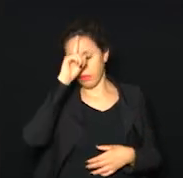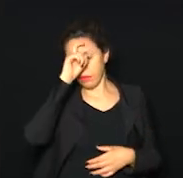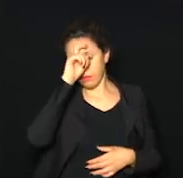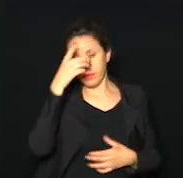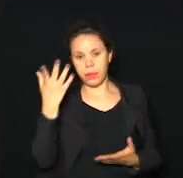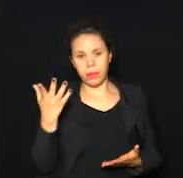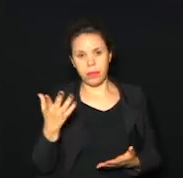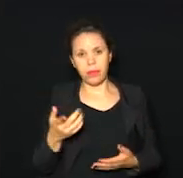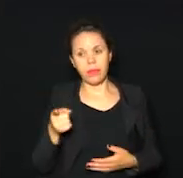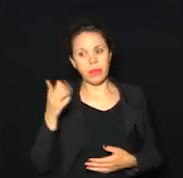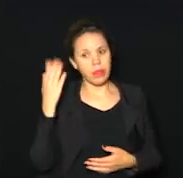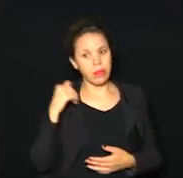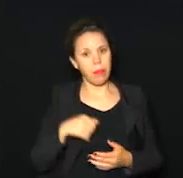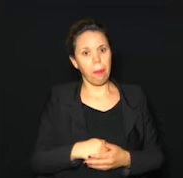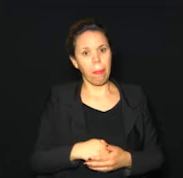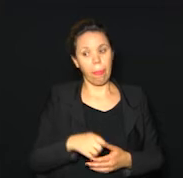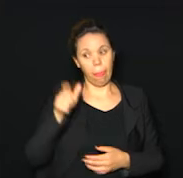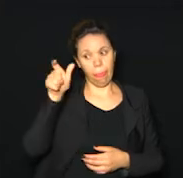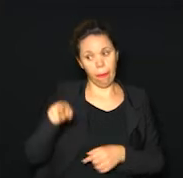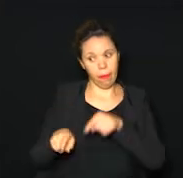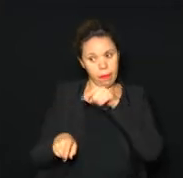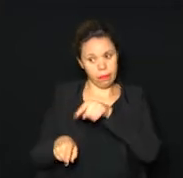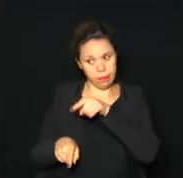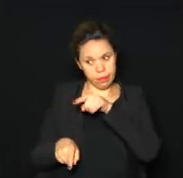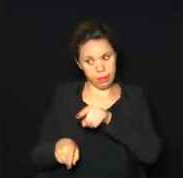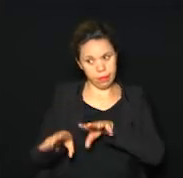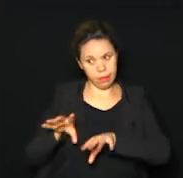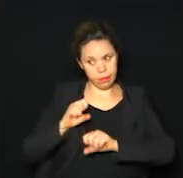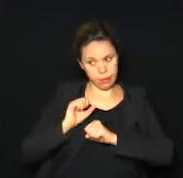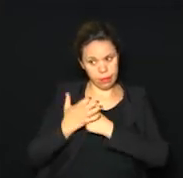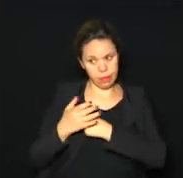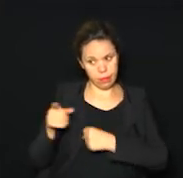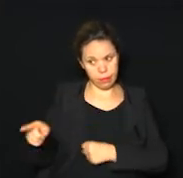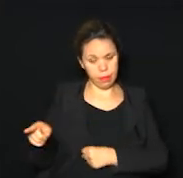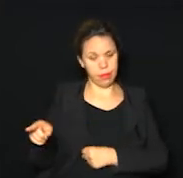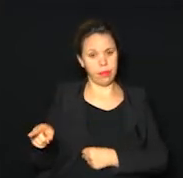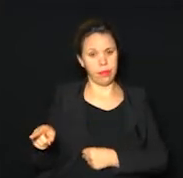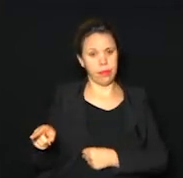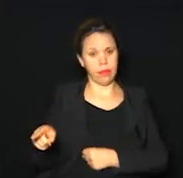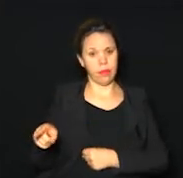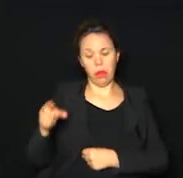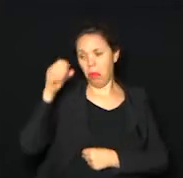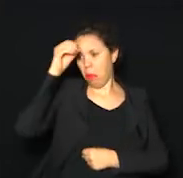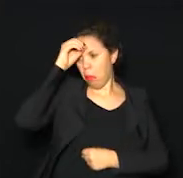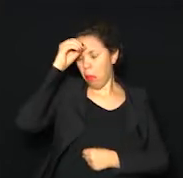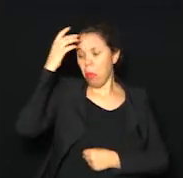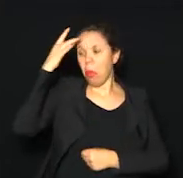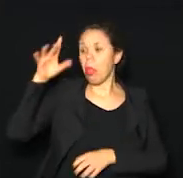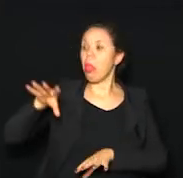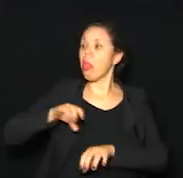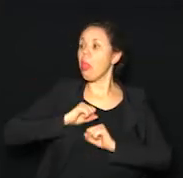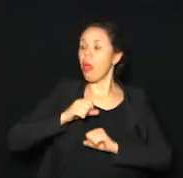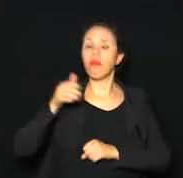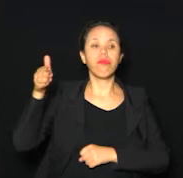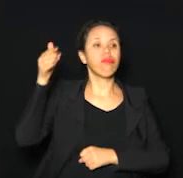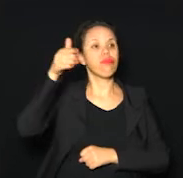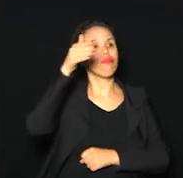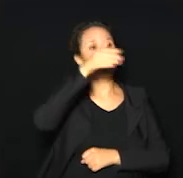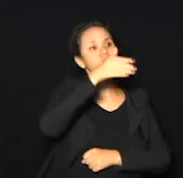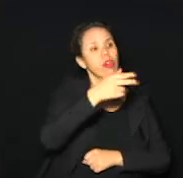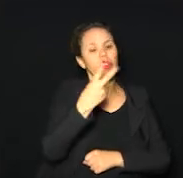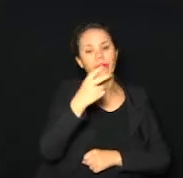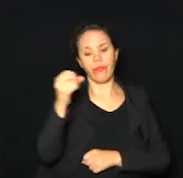e fica sabendo que a pessoa que está ali contaminada não sabe onde pegou, porque ela foi só 20 vezes